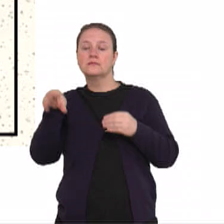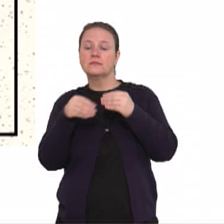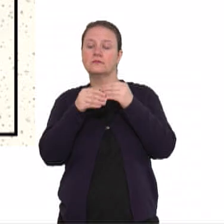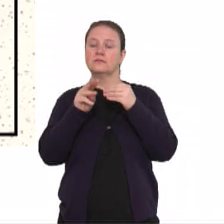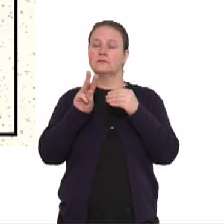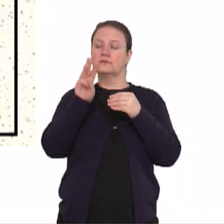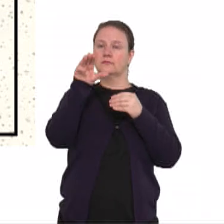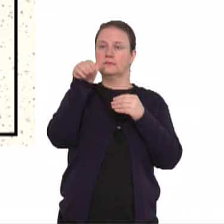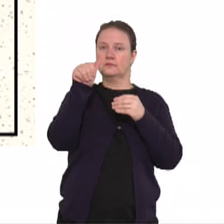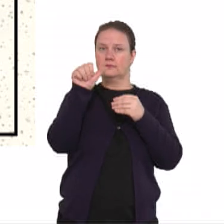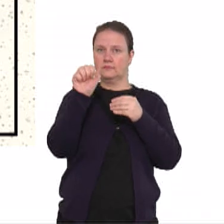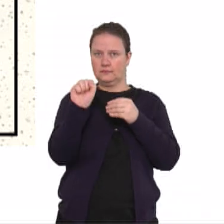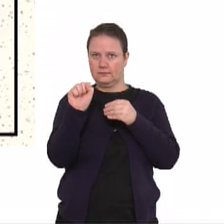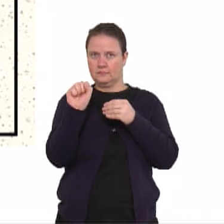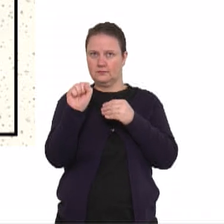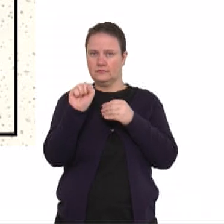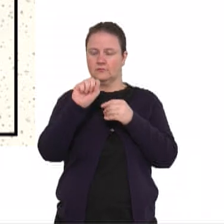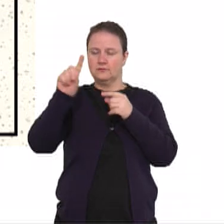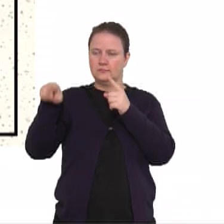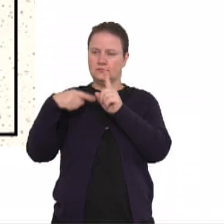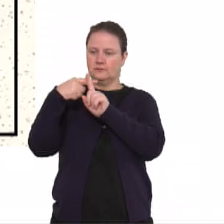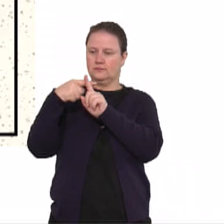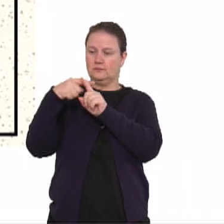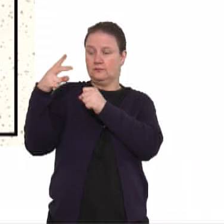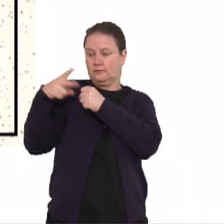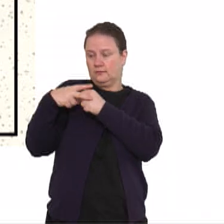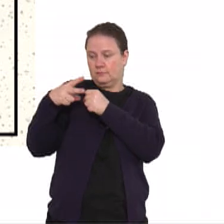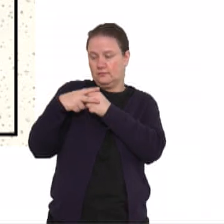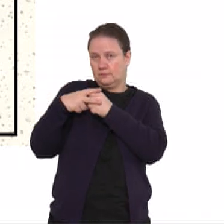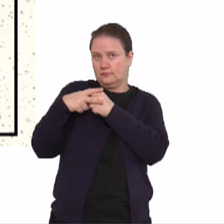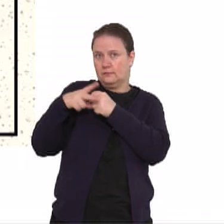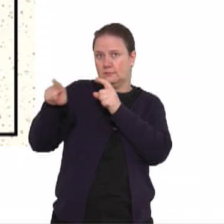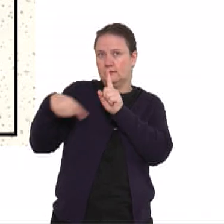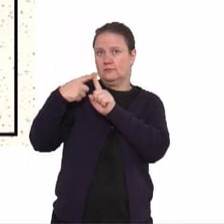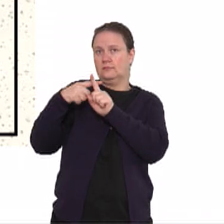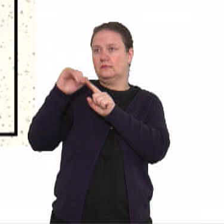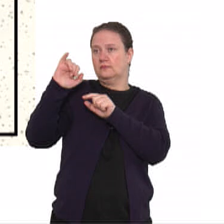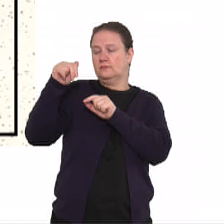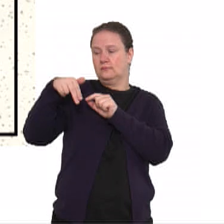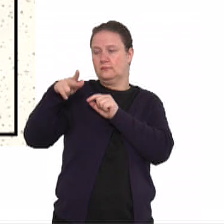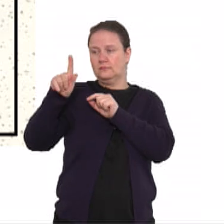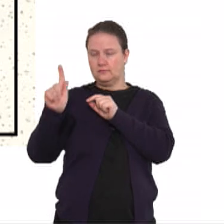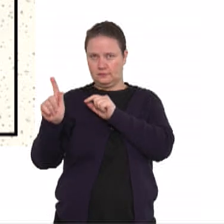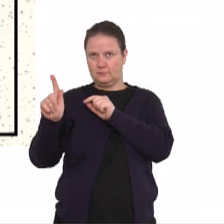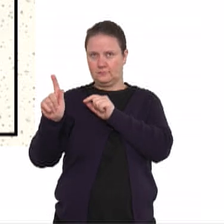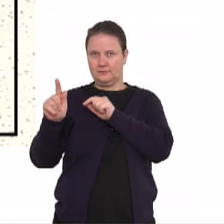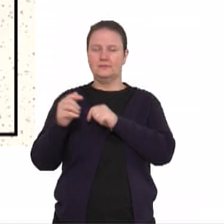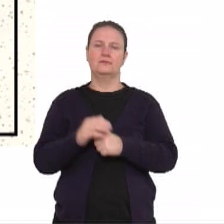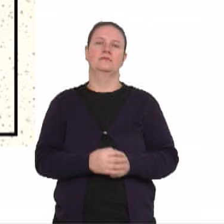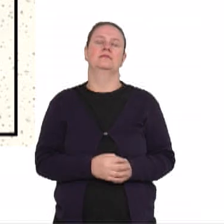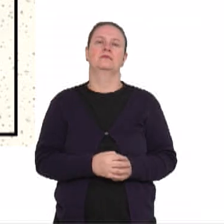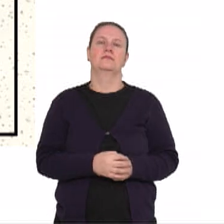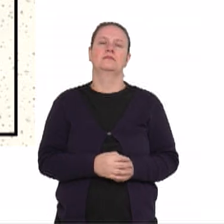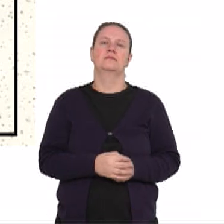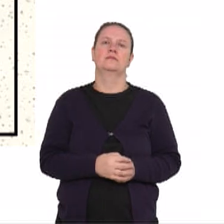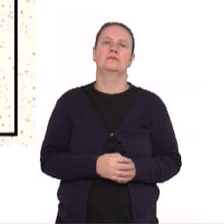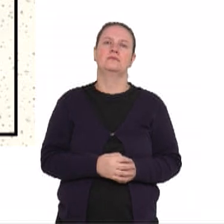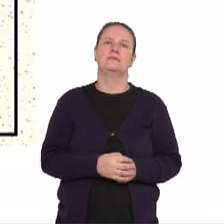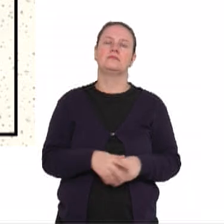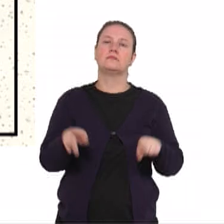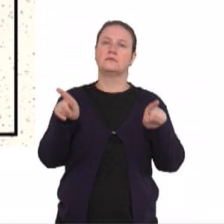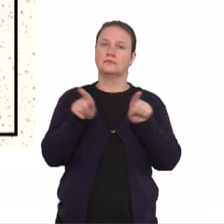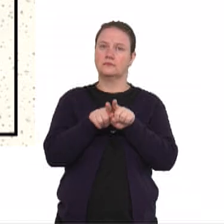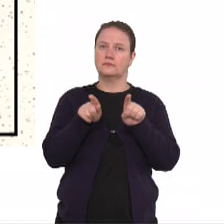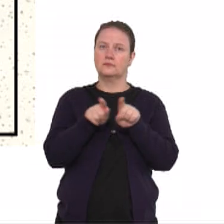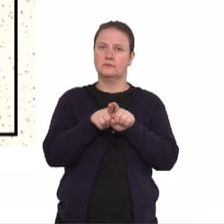verbo, mais ing, né? I was singing, he was singing, she was singing, tá? It was singing, poderia ser